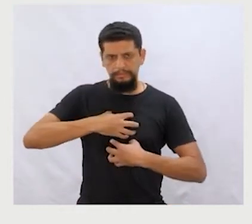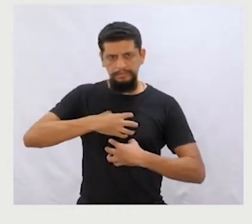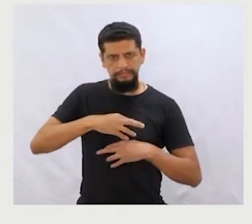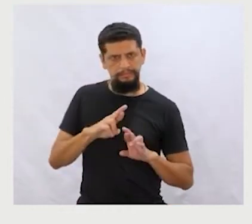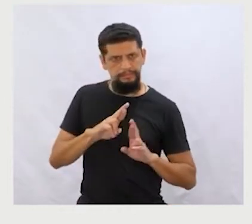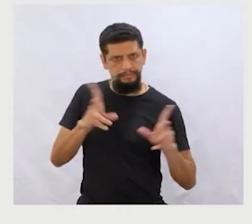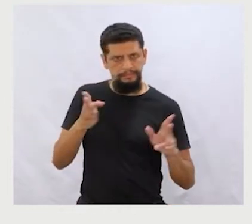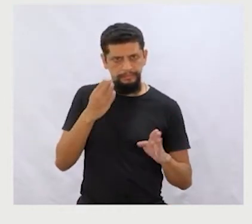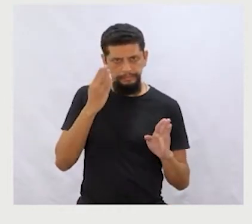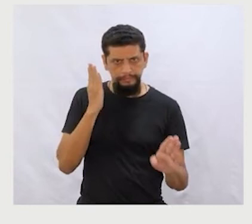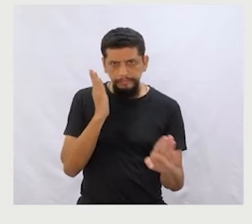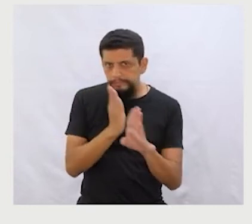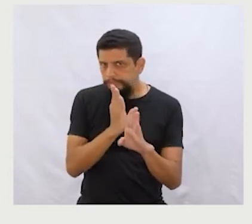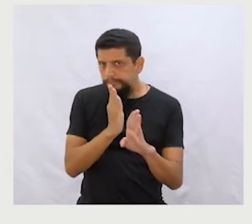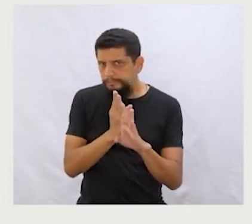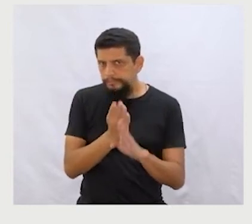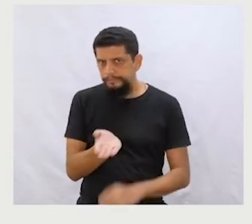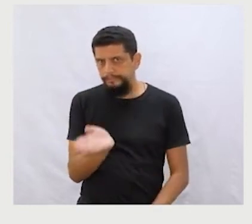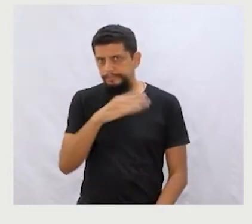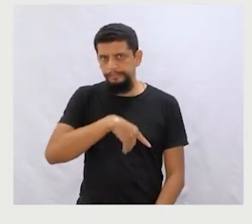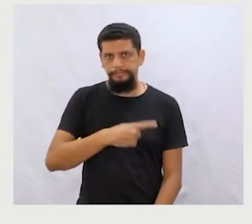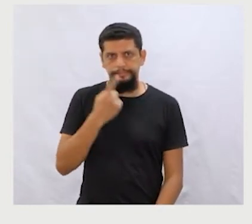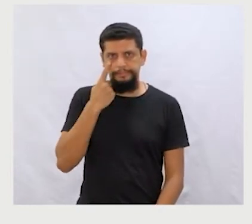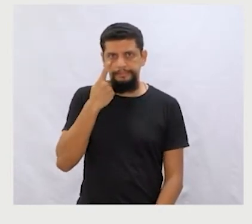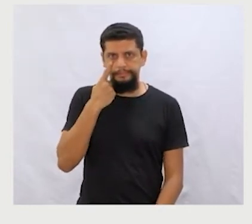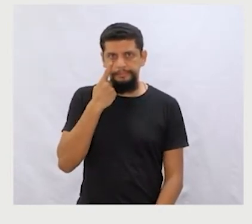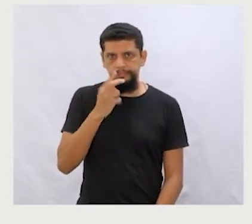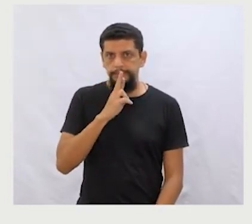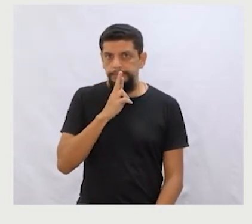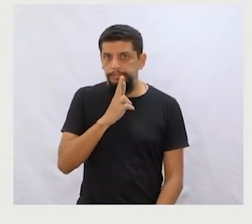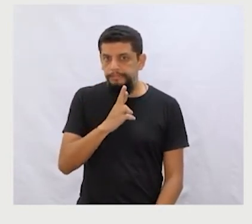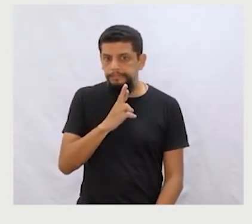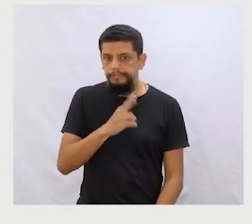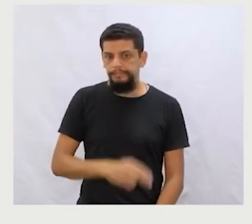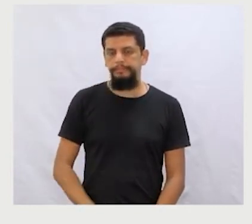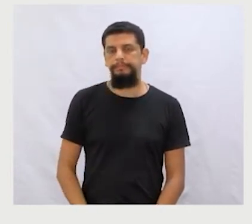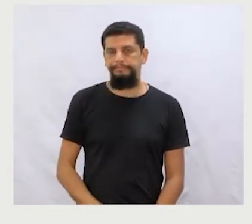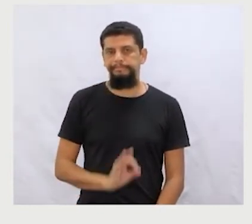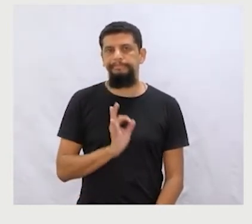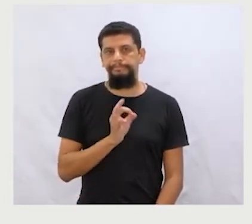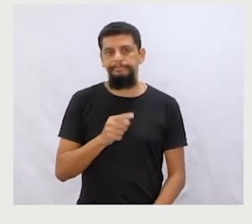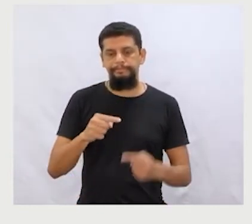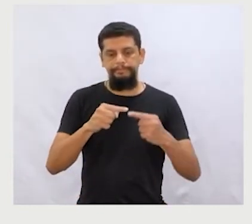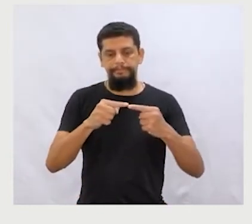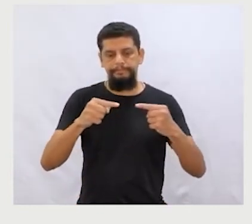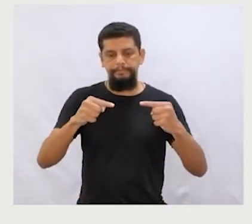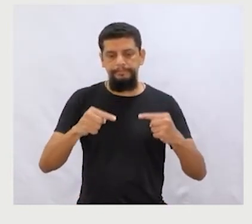Já descobriram? Vamos ver? Vamos ver a resposta?